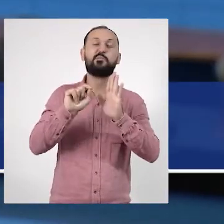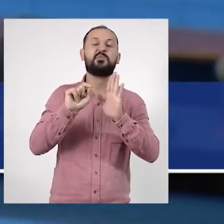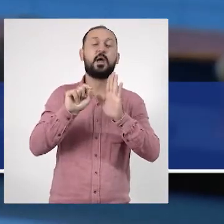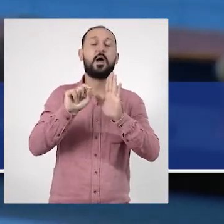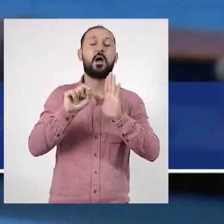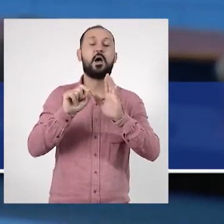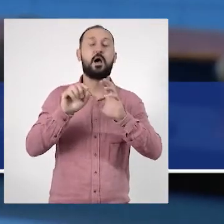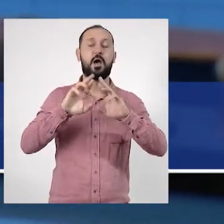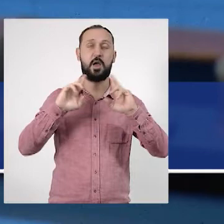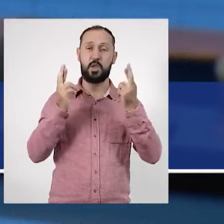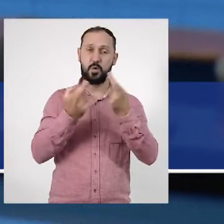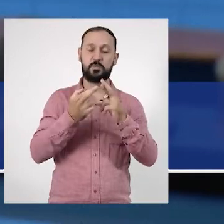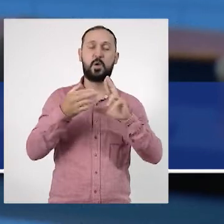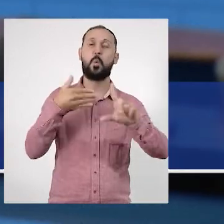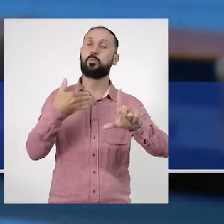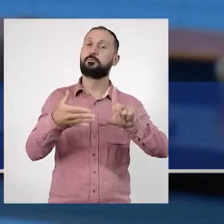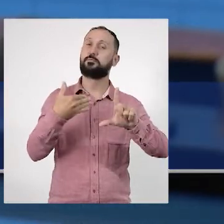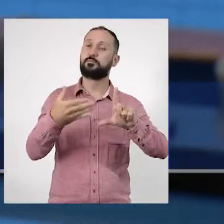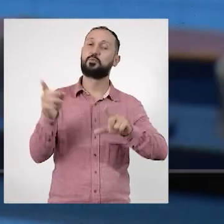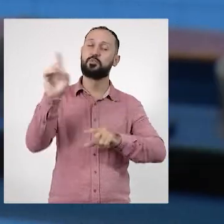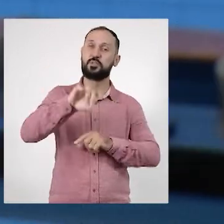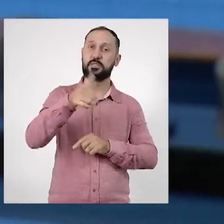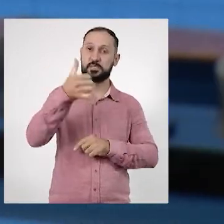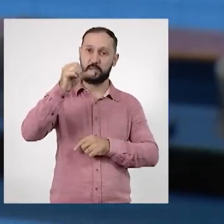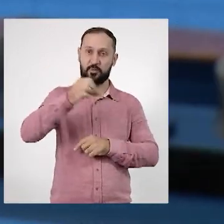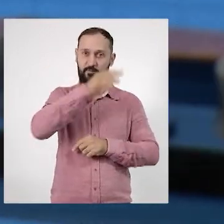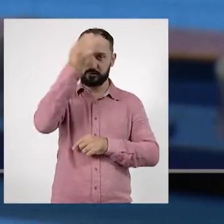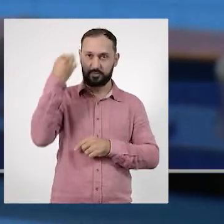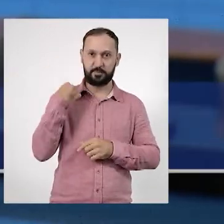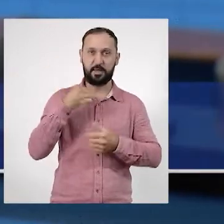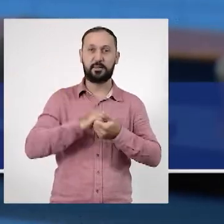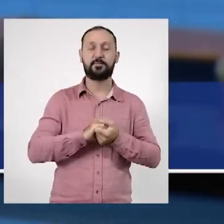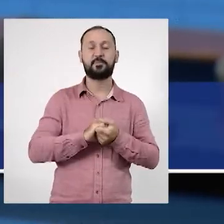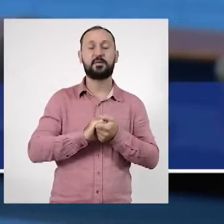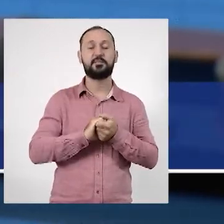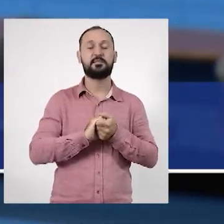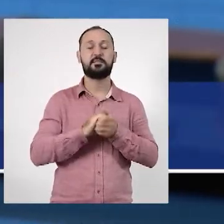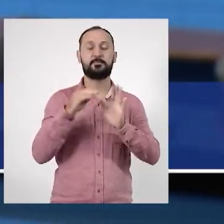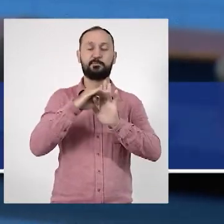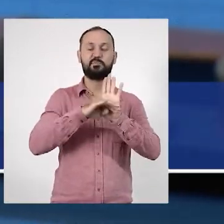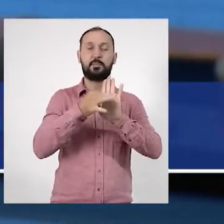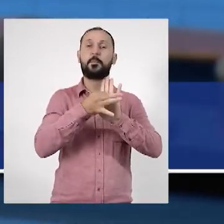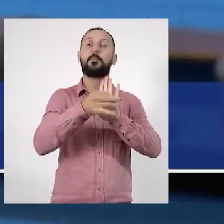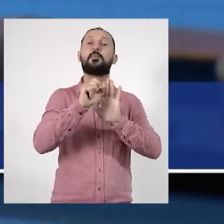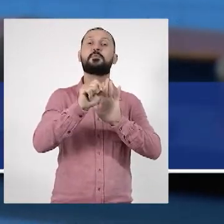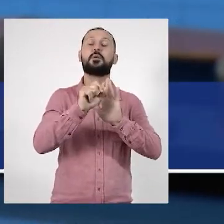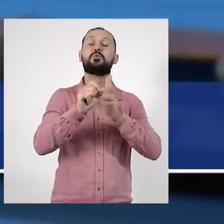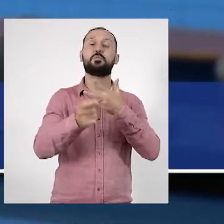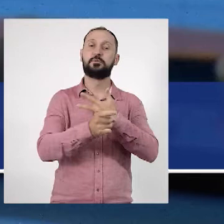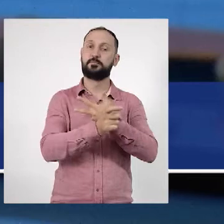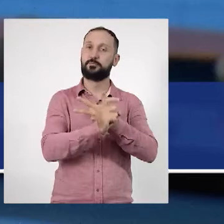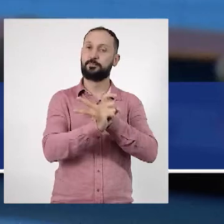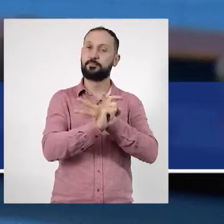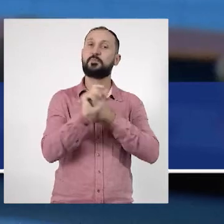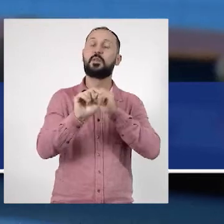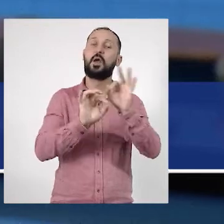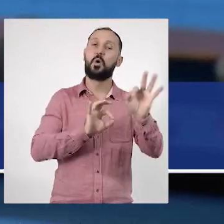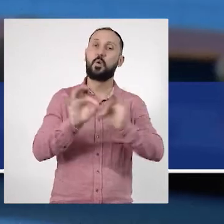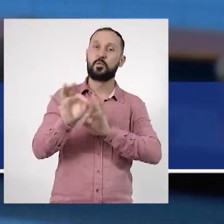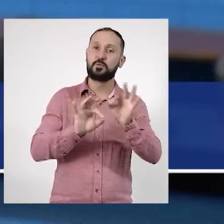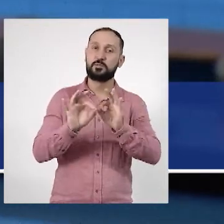sessão remota realizada nesta terça-feira, 19 de maio. Entre as propostas está do Executivo, que trata